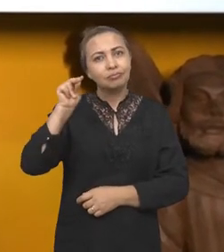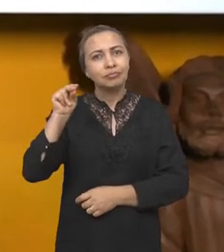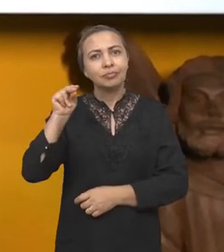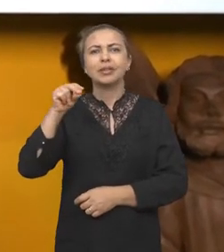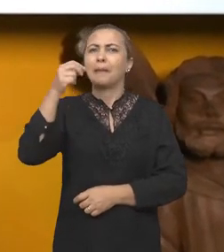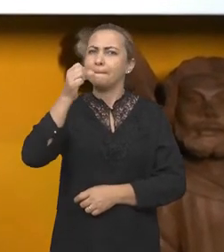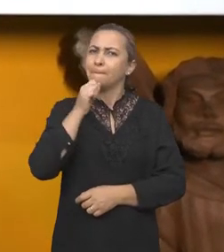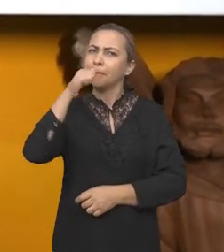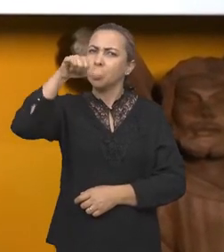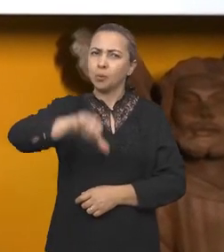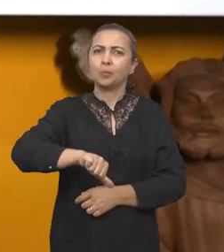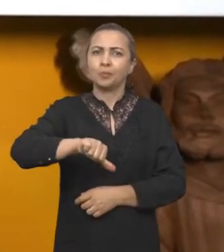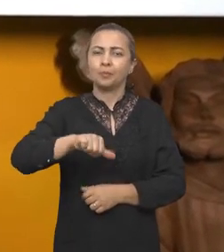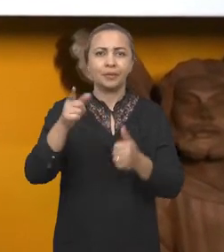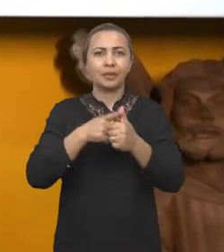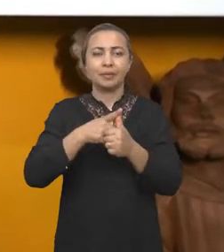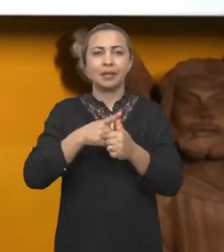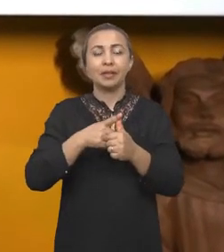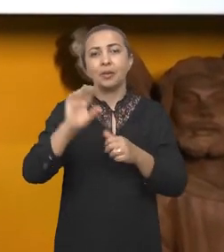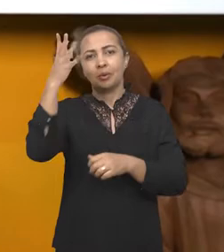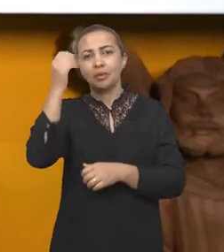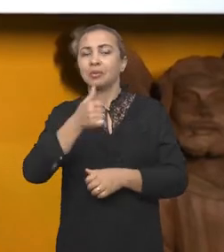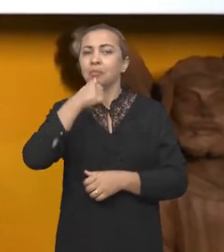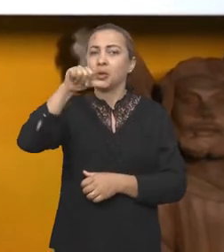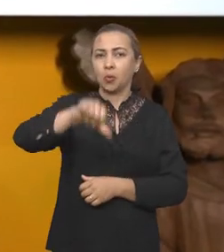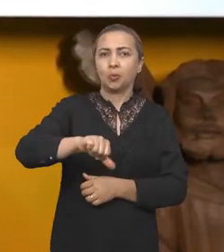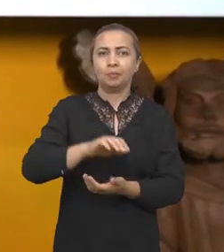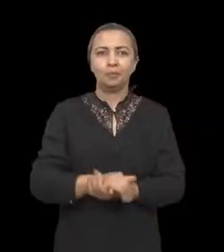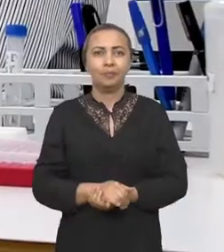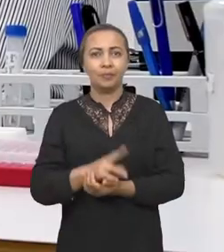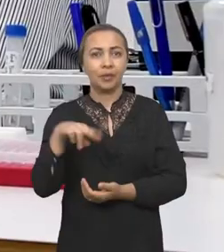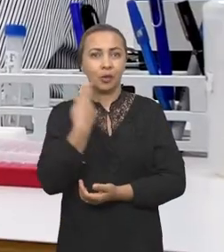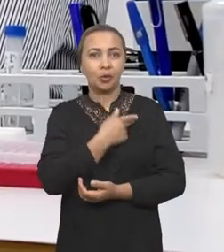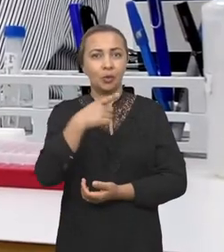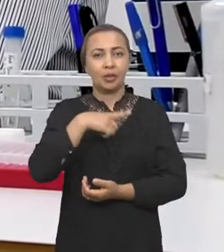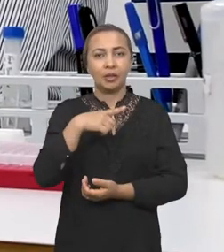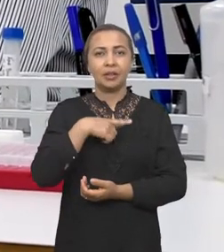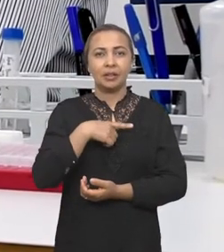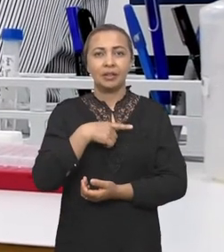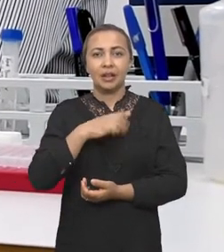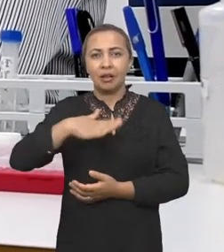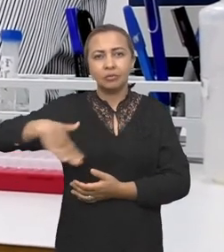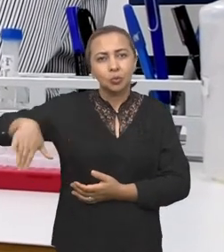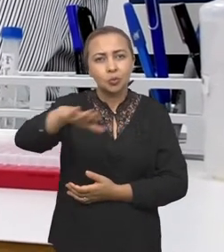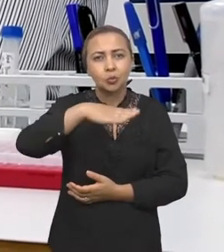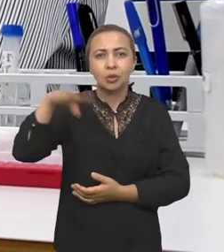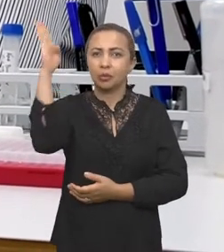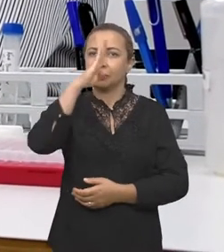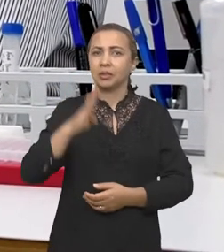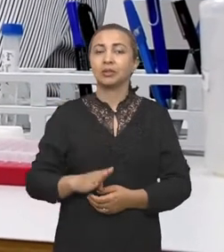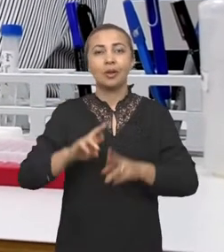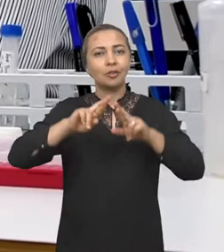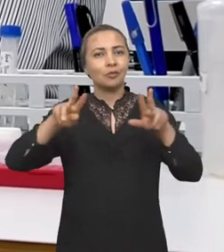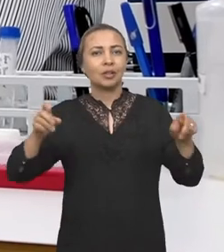do que a primeira, o que ela relata, que foi os efeitos foram bem piores. A gente tem circulando no Brasil